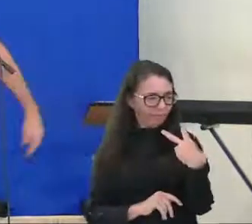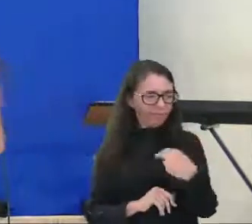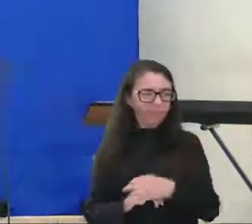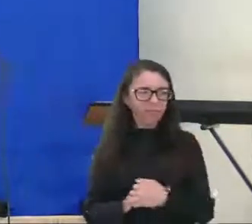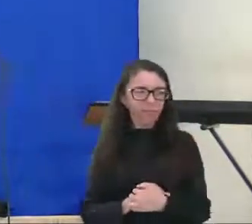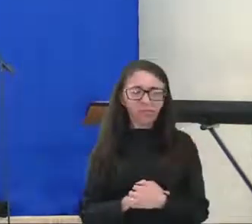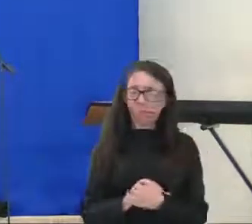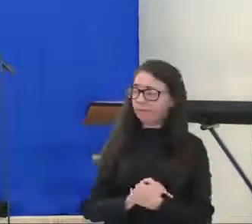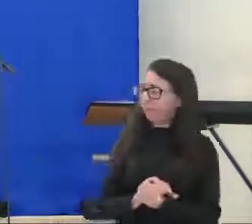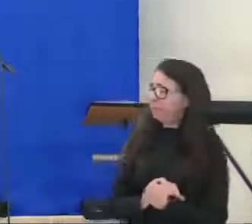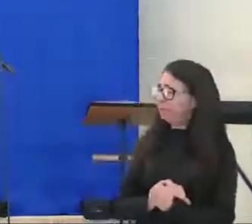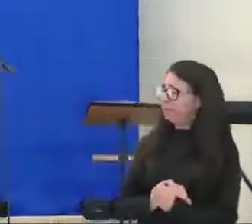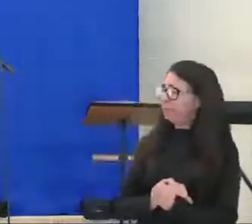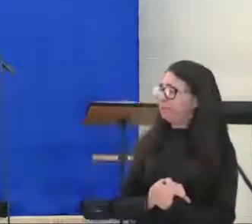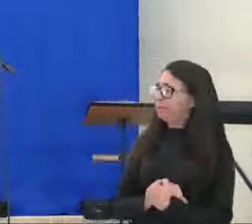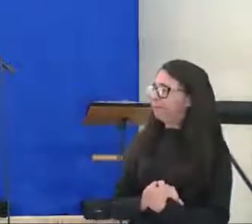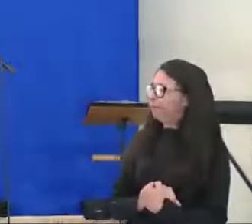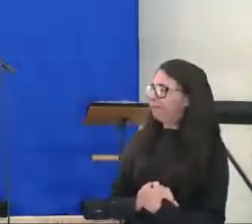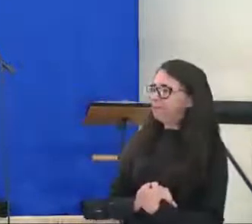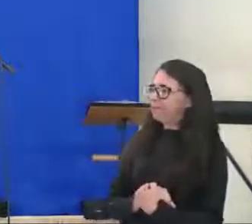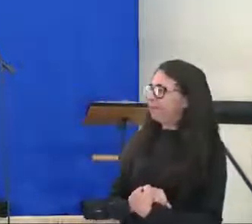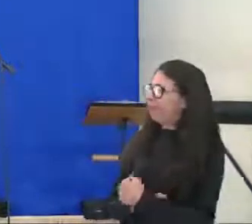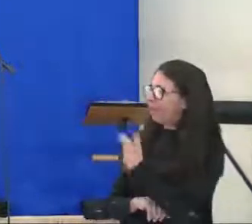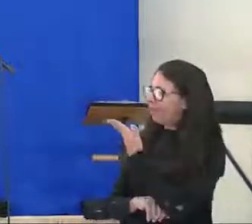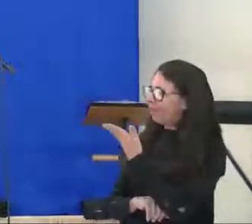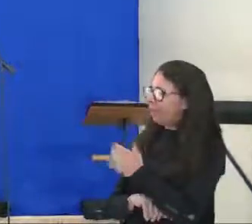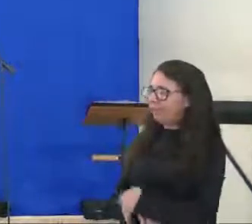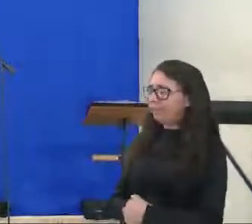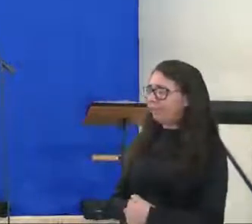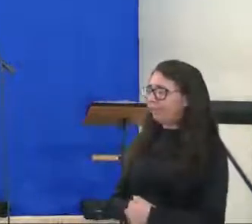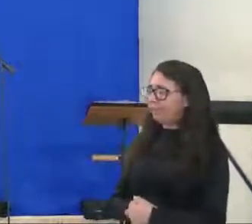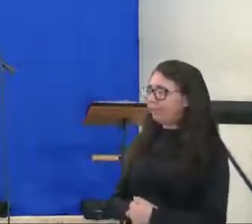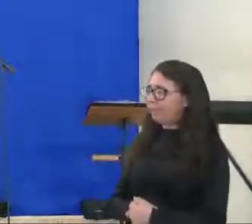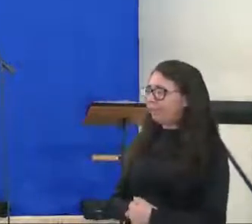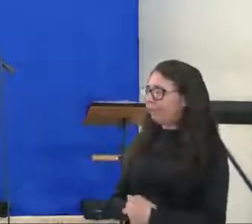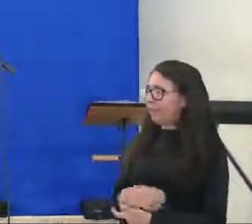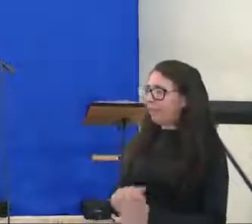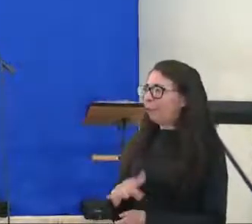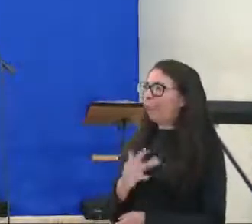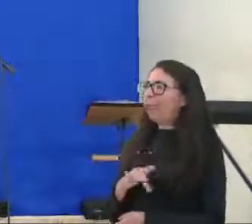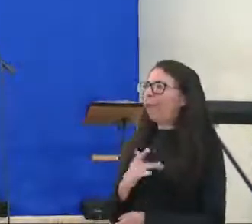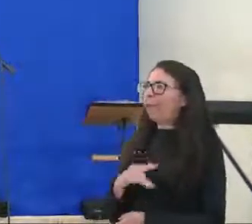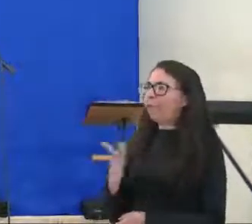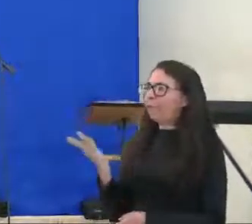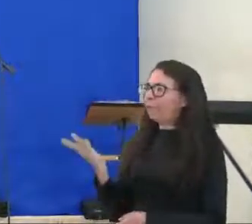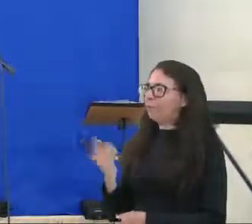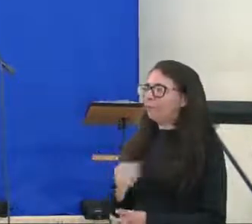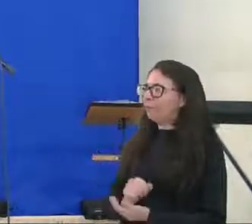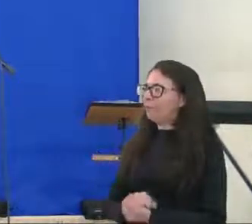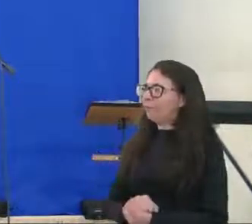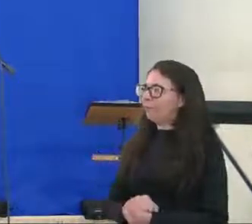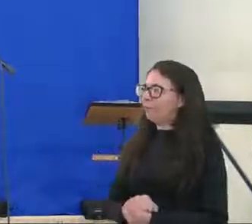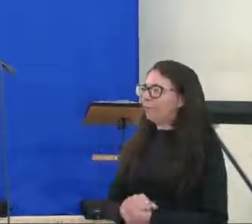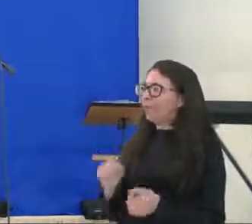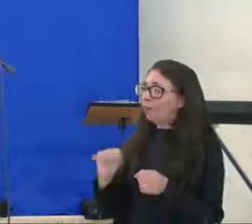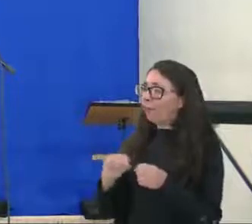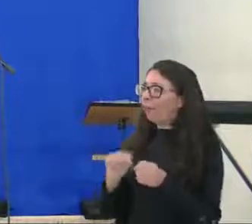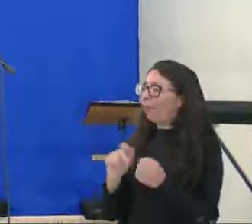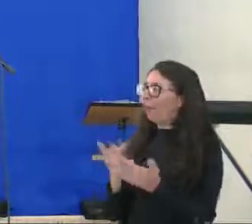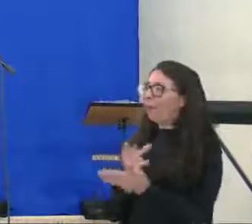Essa é a nossa tendência. A carne, né? Ela opera nesses lados aí. O espírito não. O